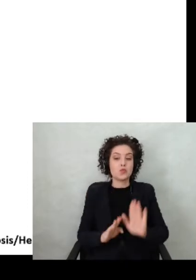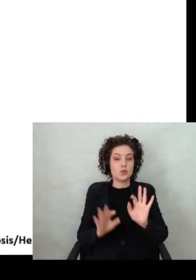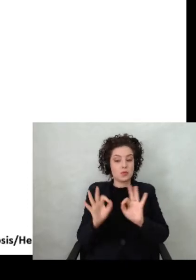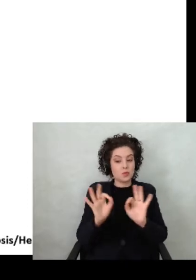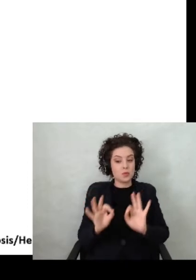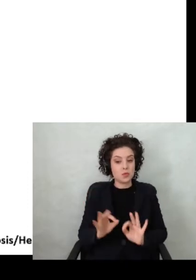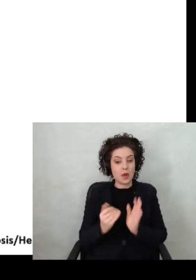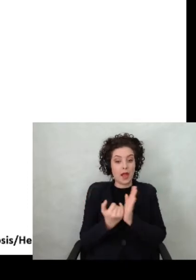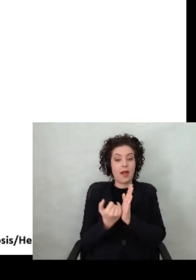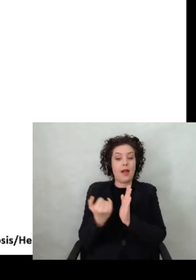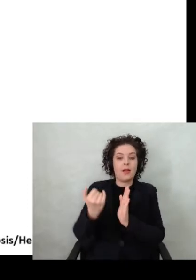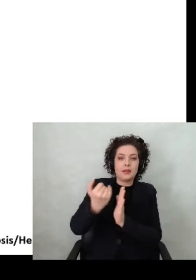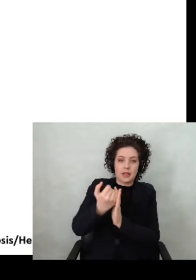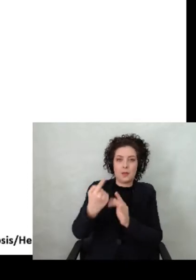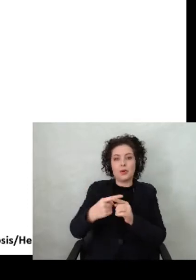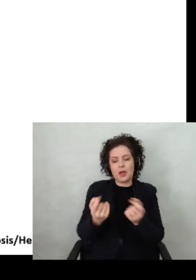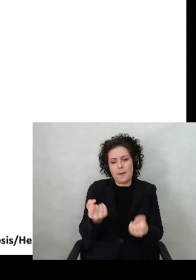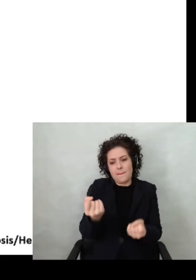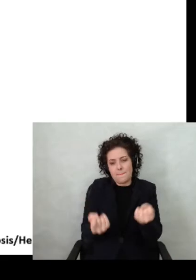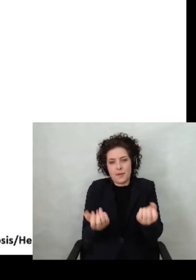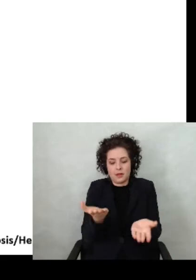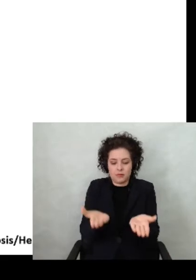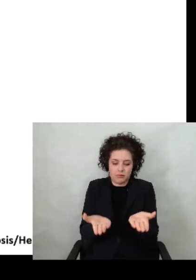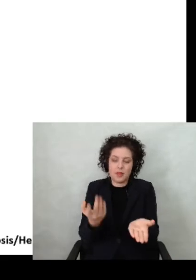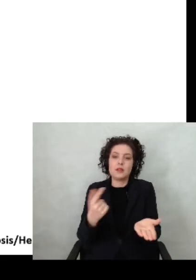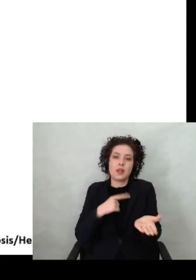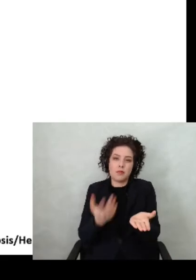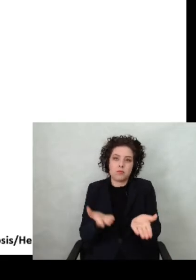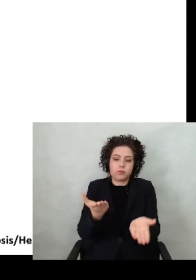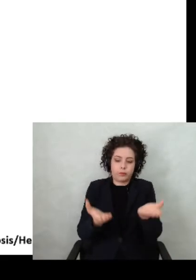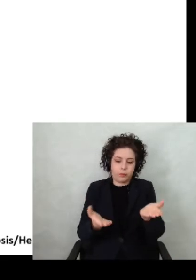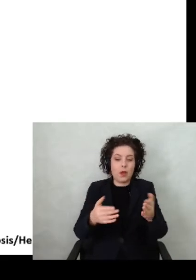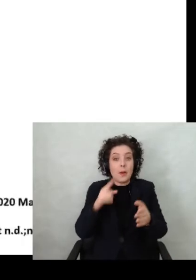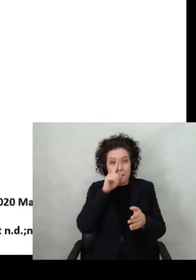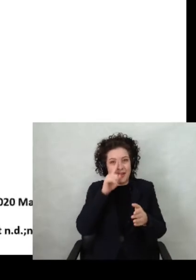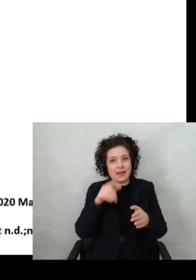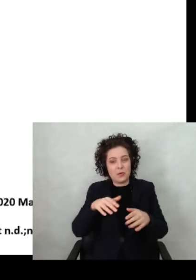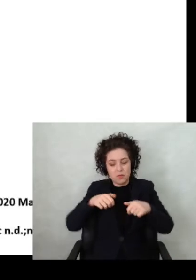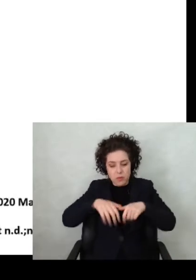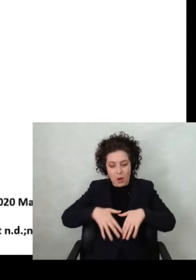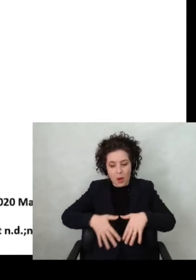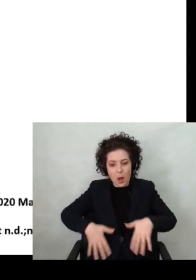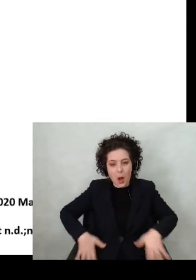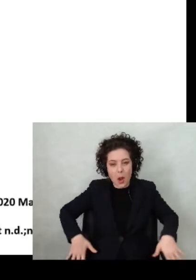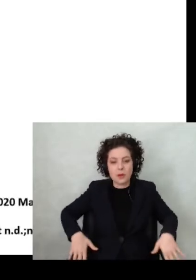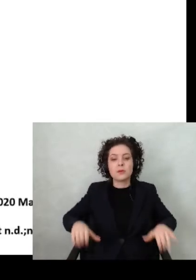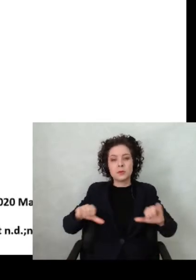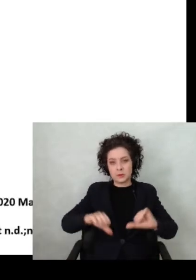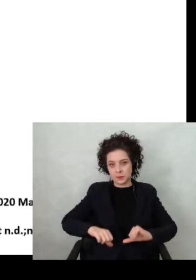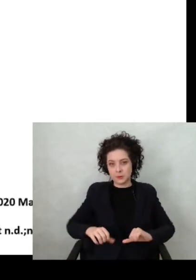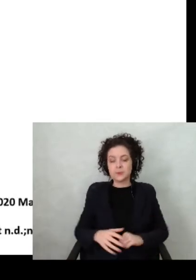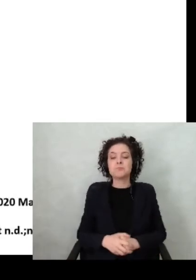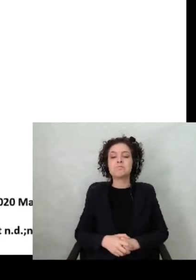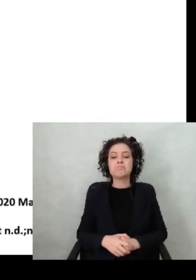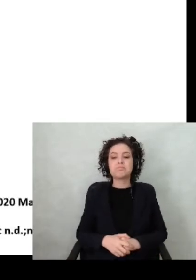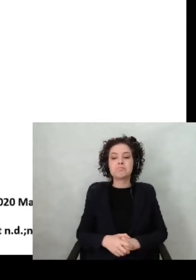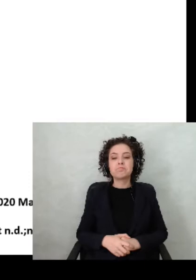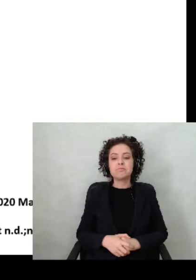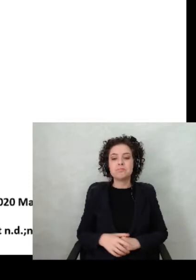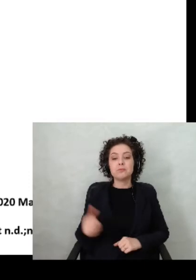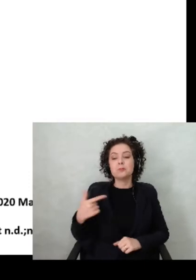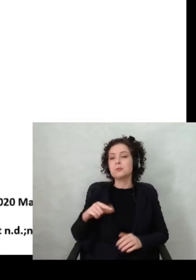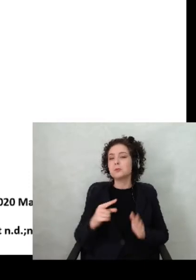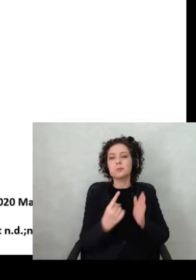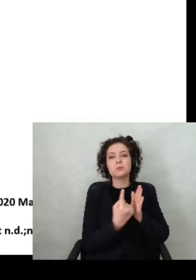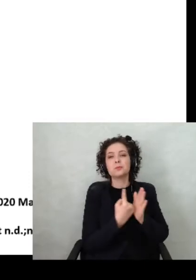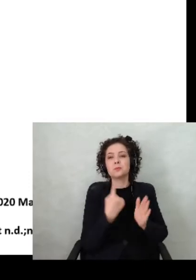porque claramente são pacientes que têm risco muito alto e progressivamente elevado. Outra pergunta que é muito